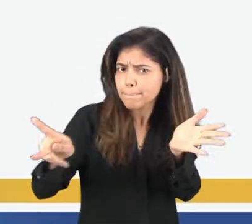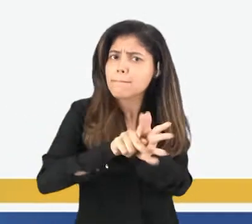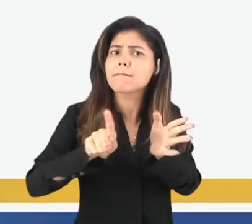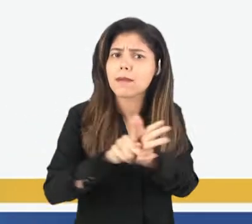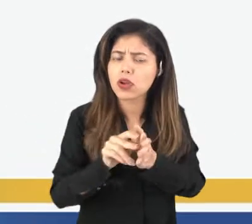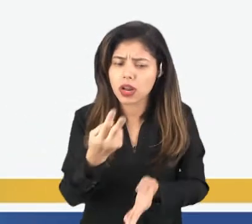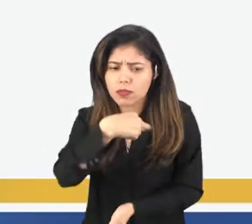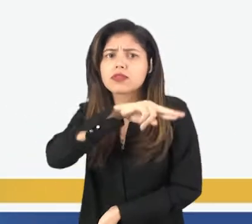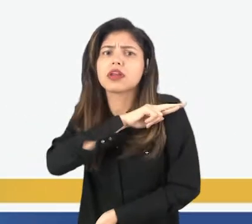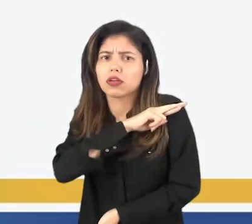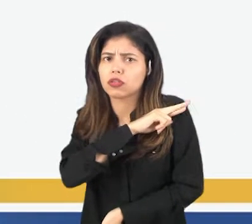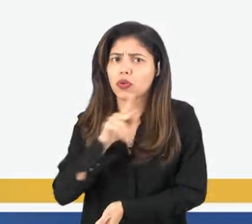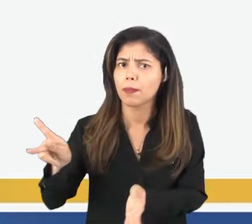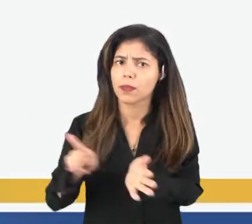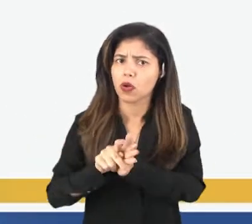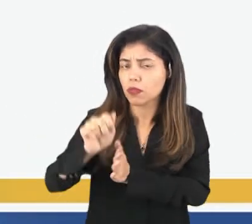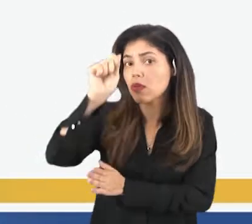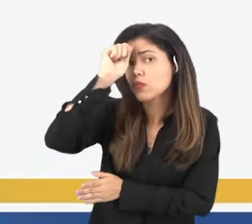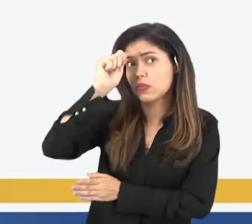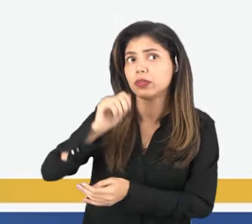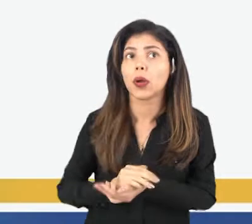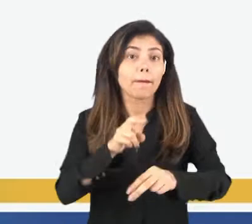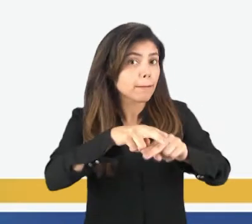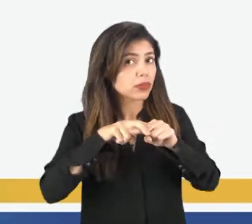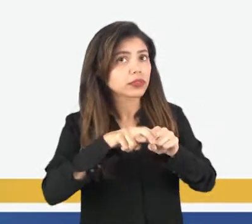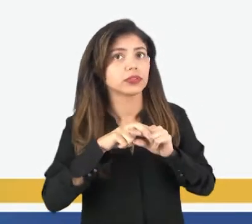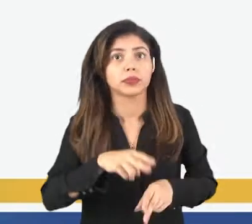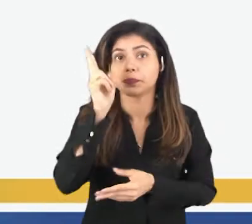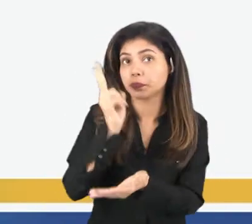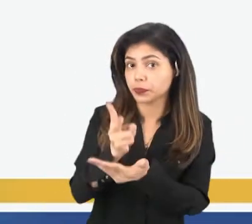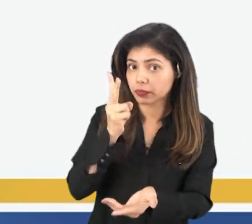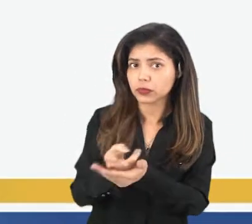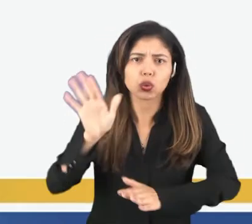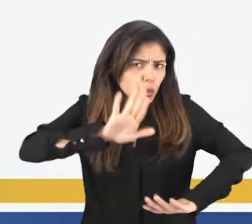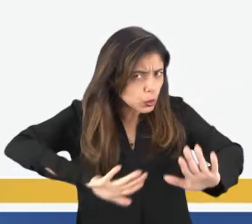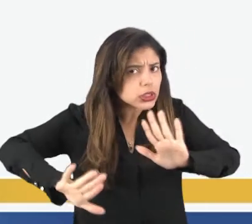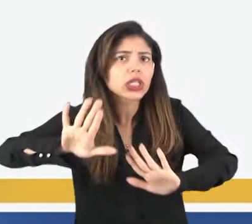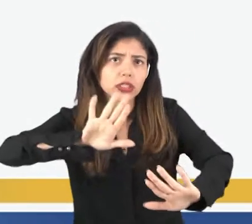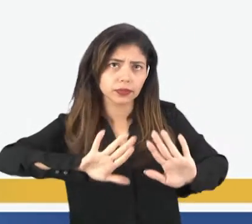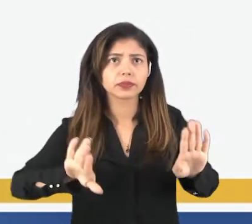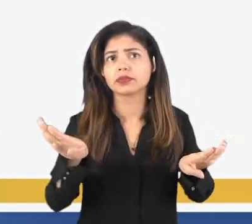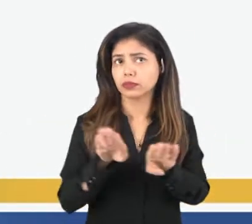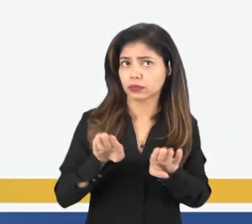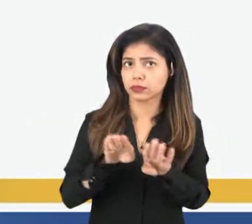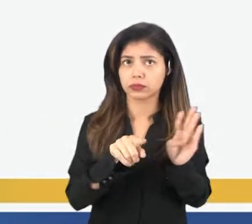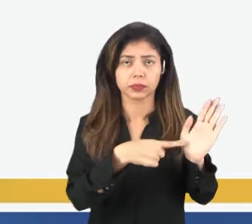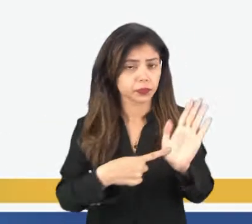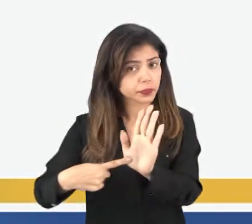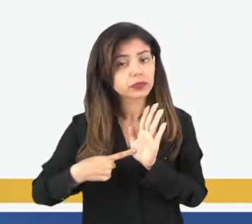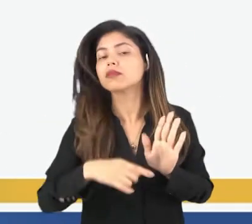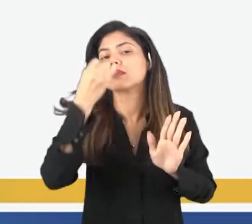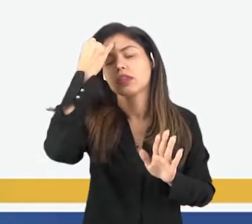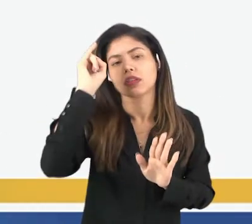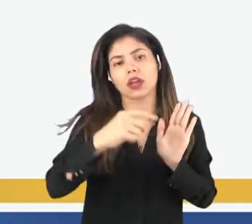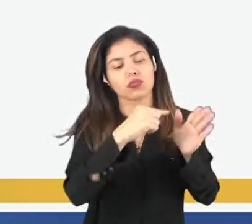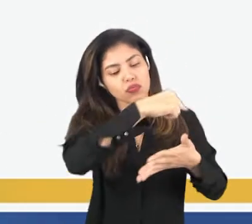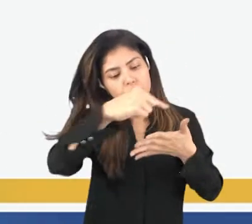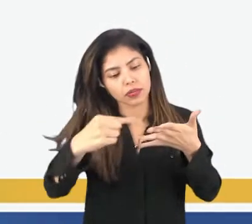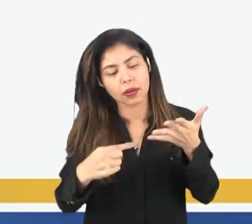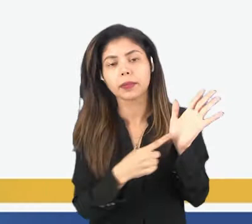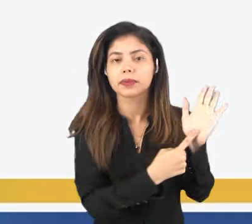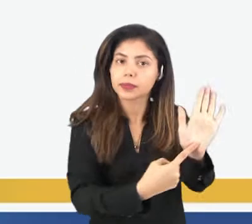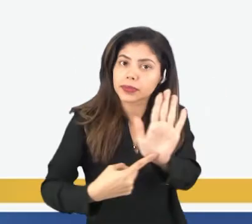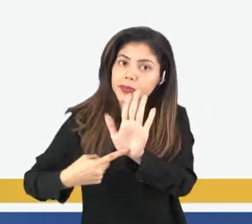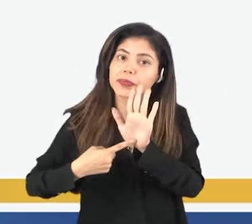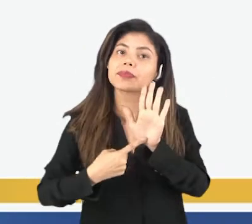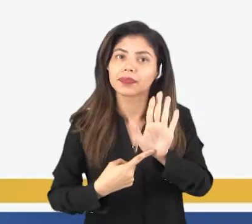de responsabilidade do autor, e por isso o mesmo deve ter cuidado com a autenticidade dos elementos apresentados,